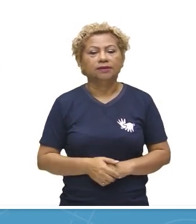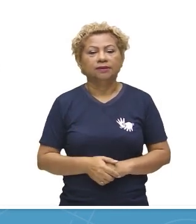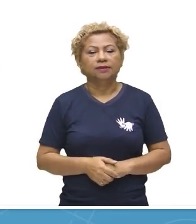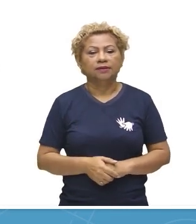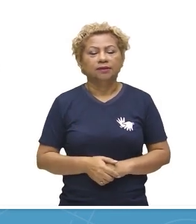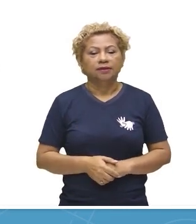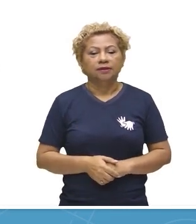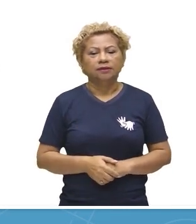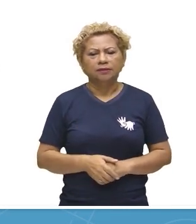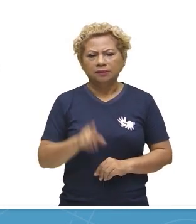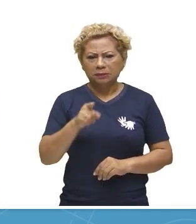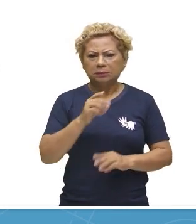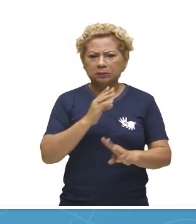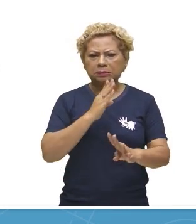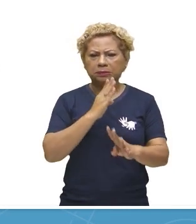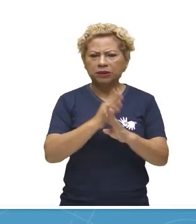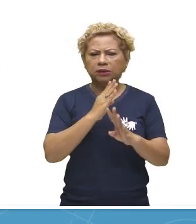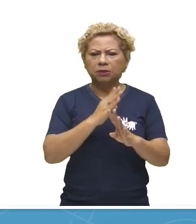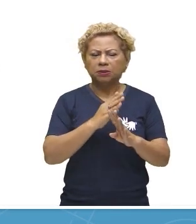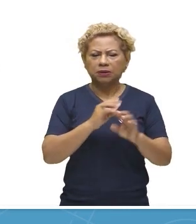desses